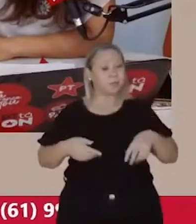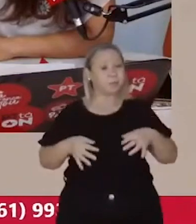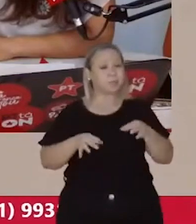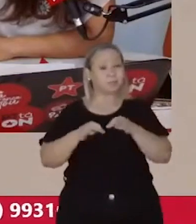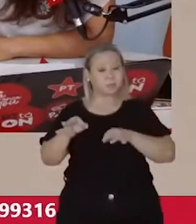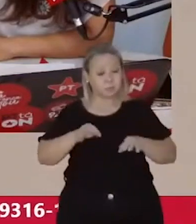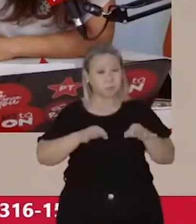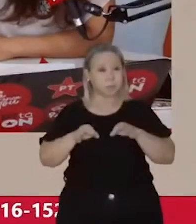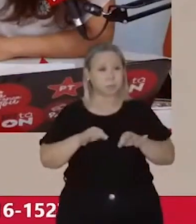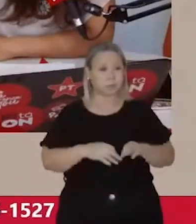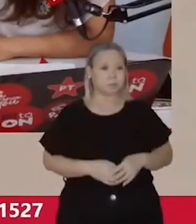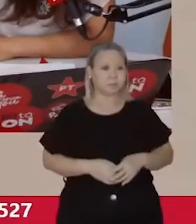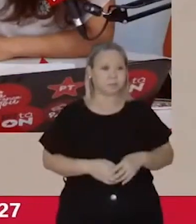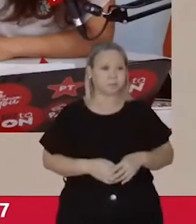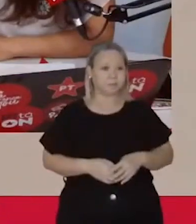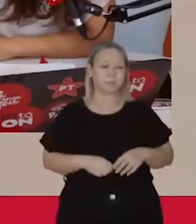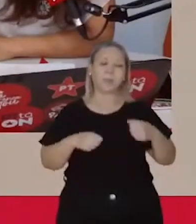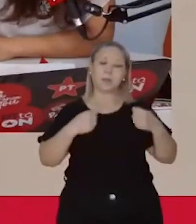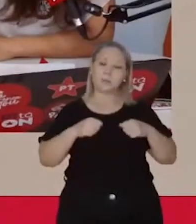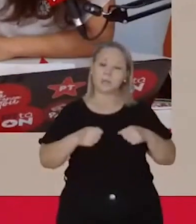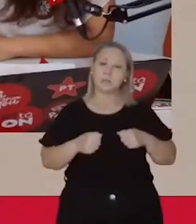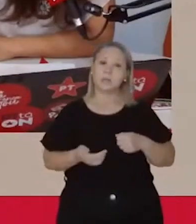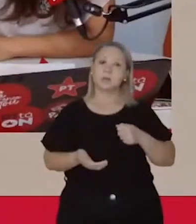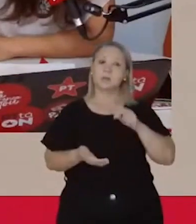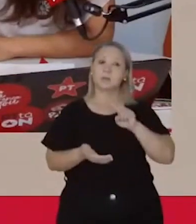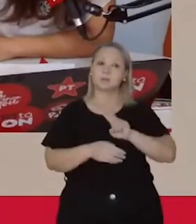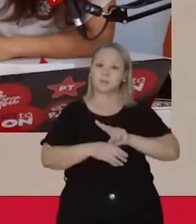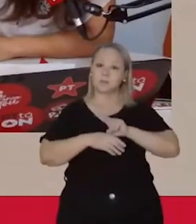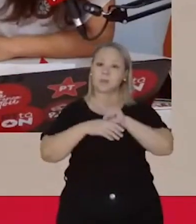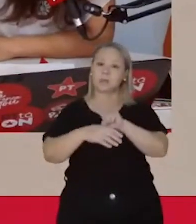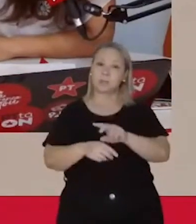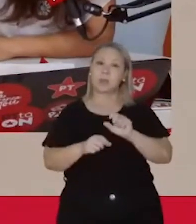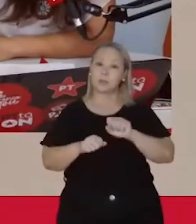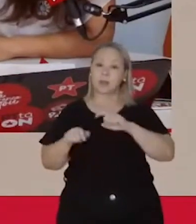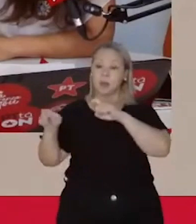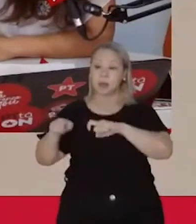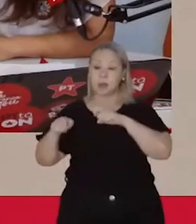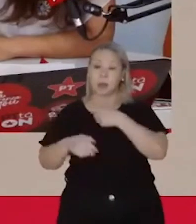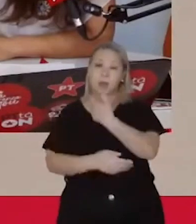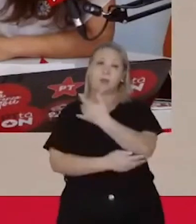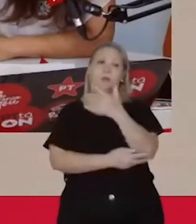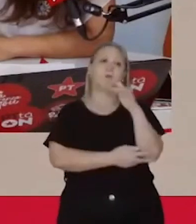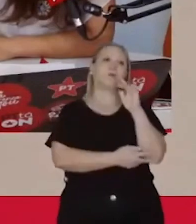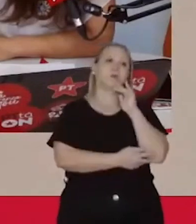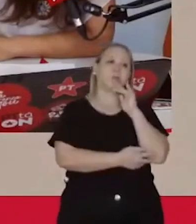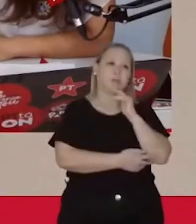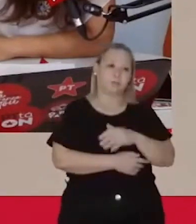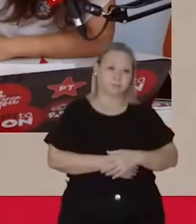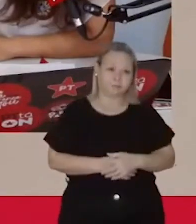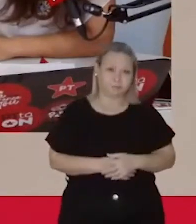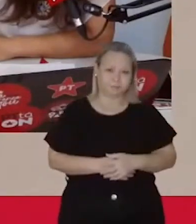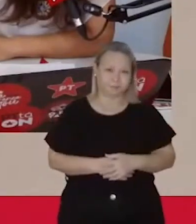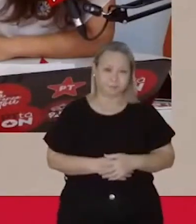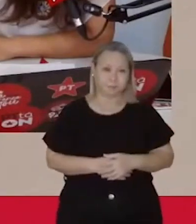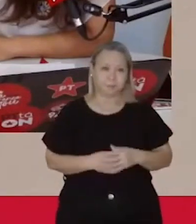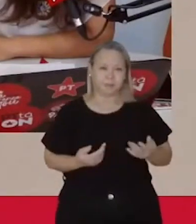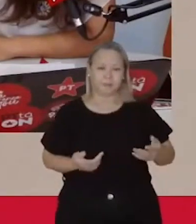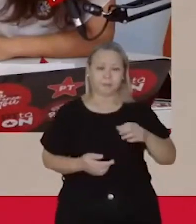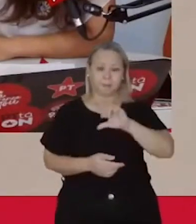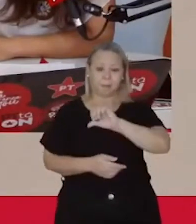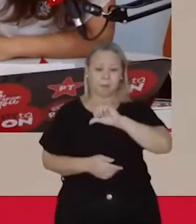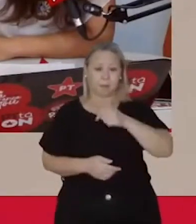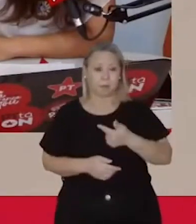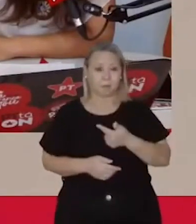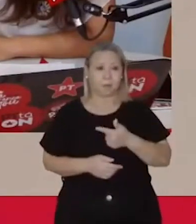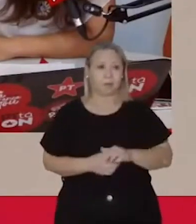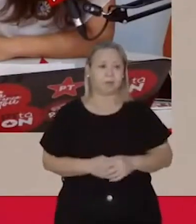financiar mais a agroecologia do que o agronegócio. Isso que eu acho que é interessante. Em 2018, no programa de Haddad, nós